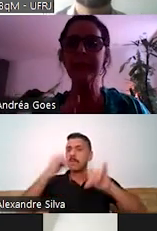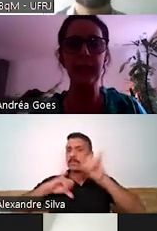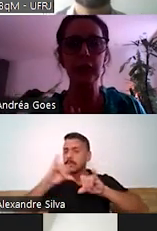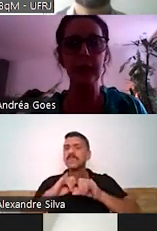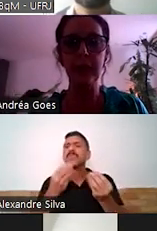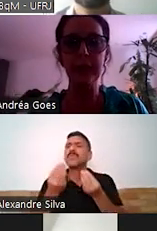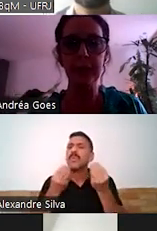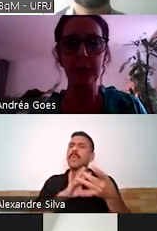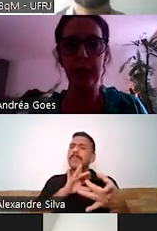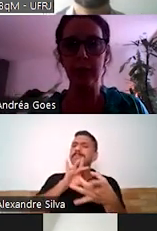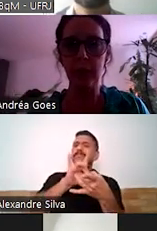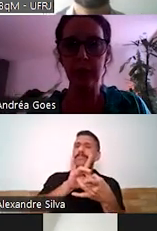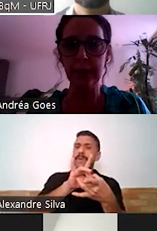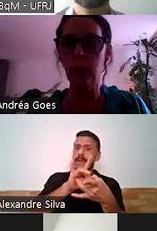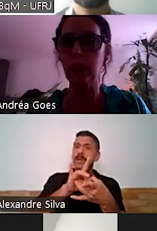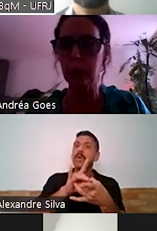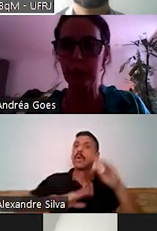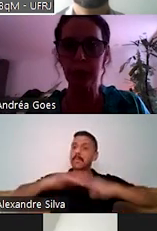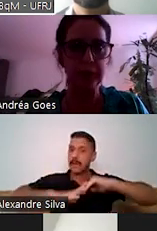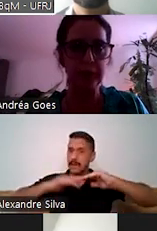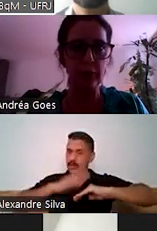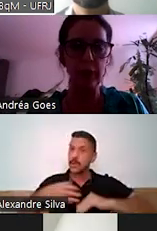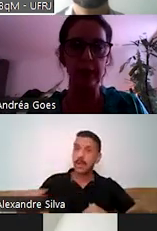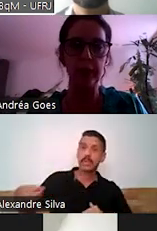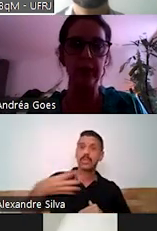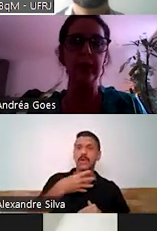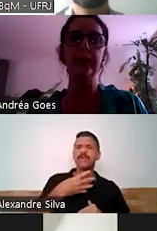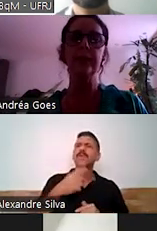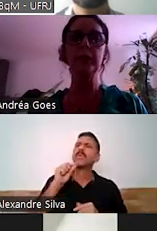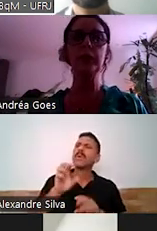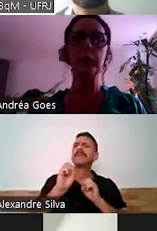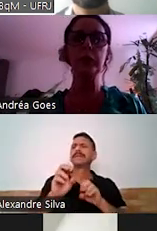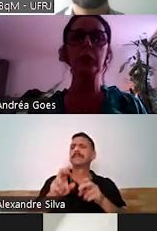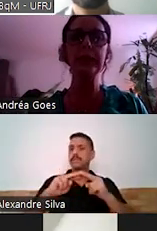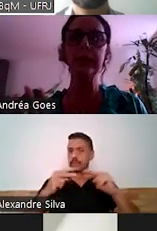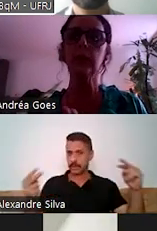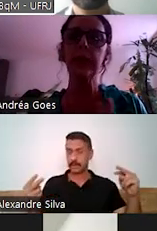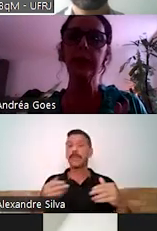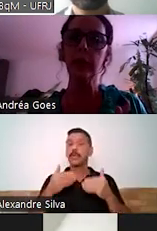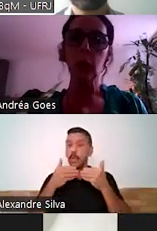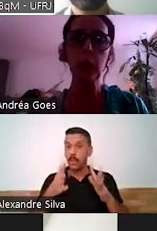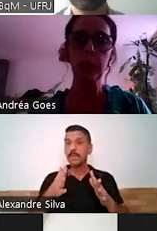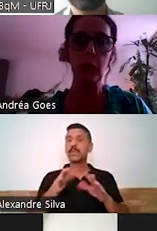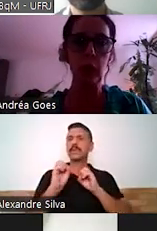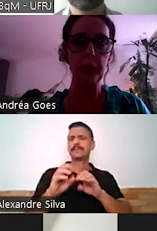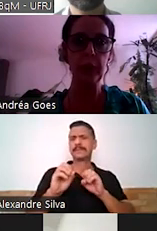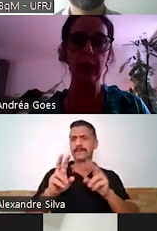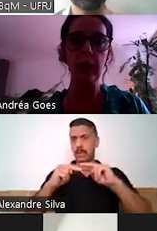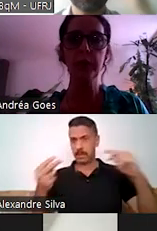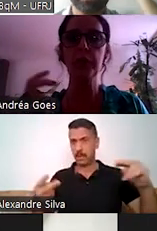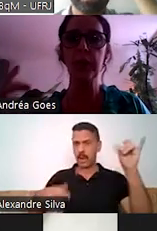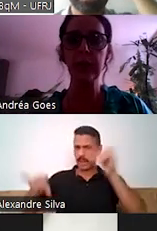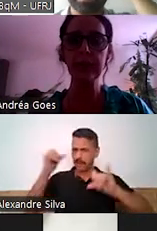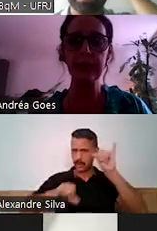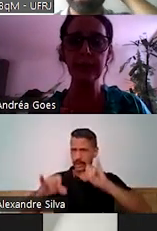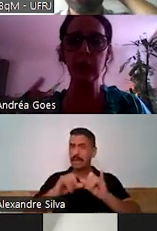se encaixa aqui essas práticas inovadoras do ensino de genética. Então, a gente começou o ensino de genética no laboratório, antes